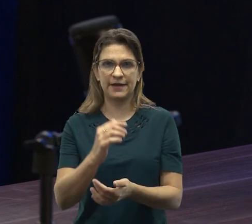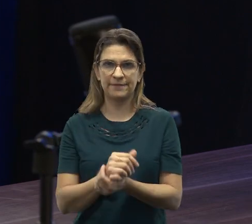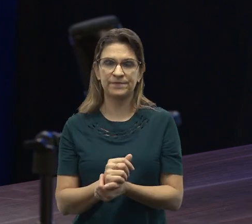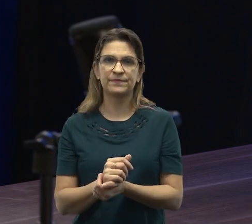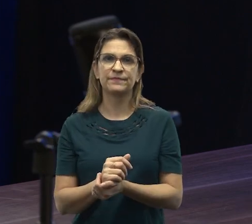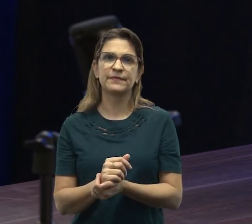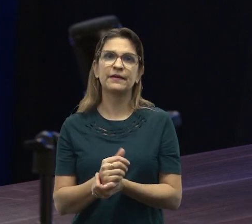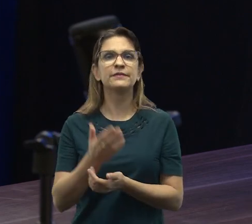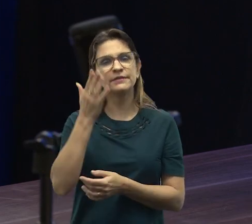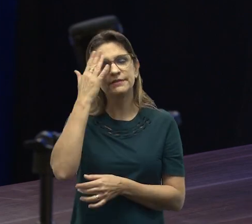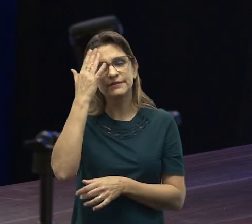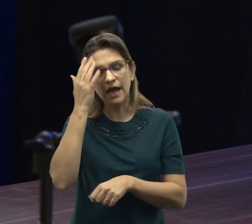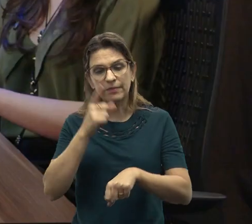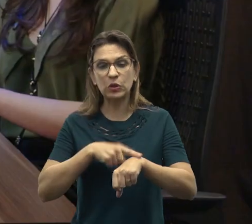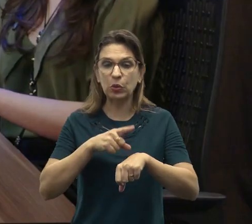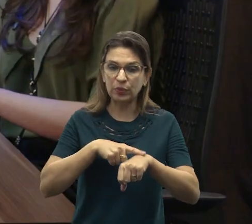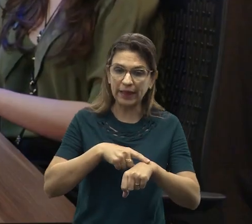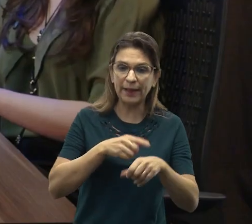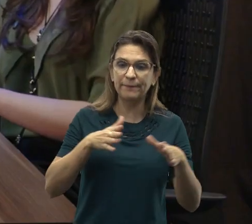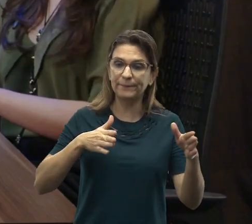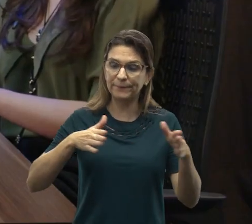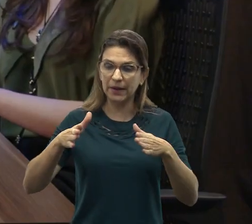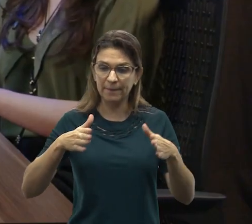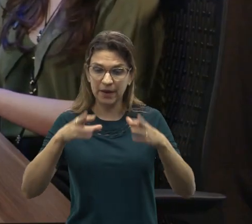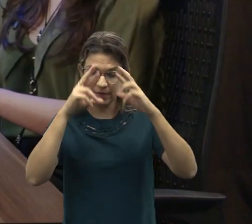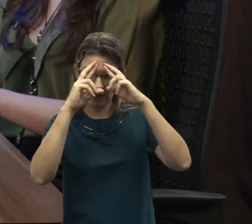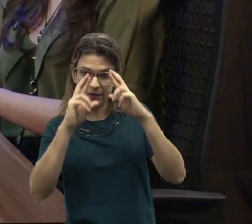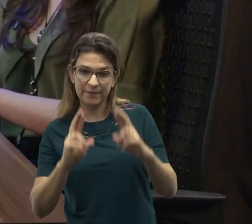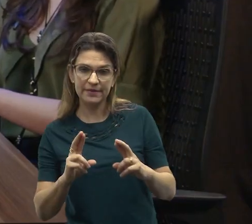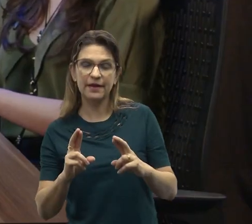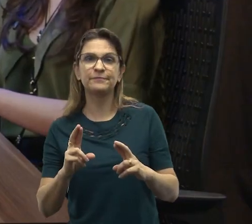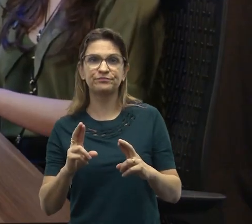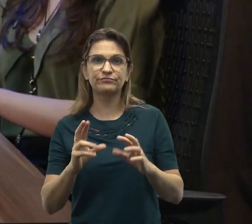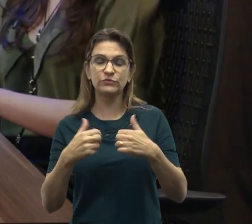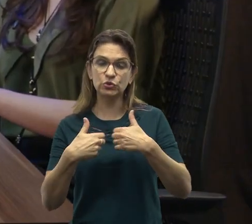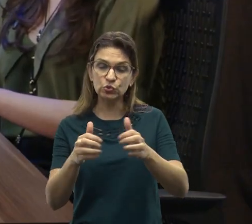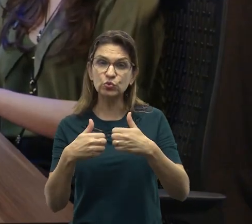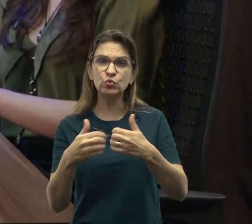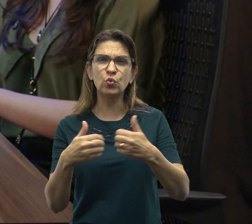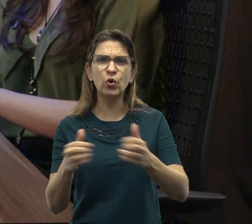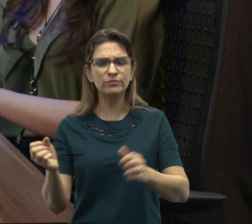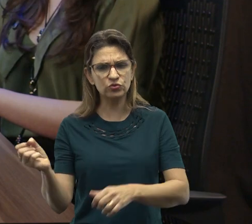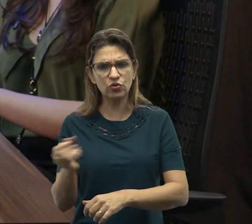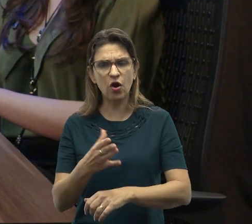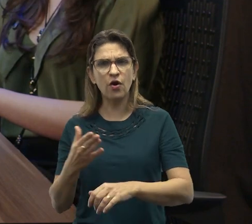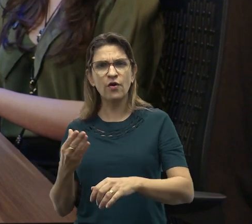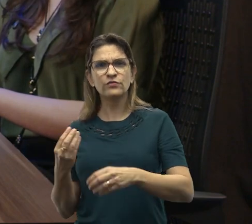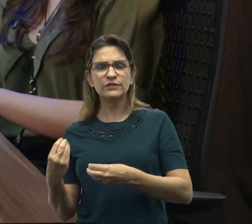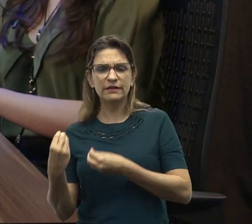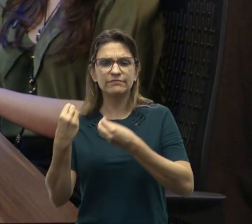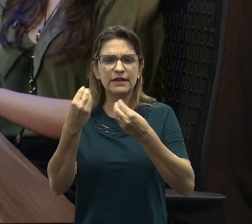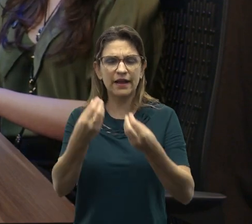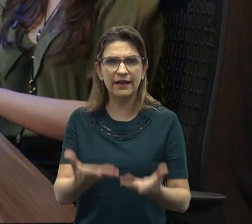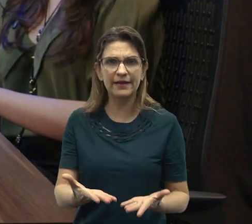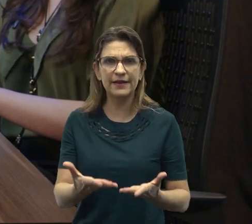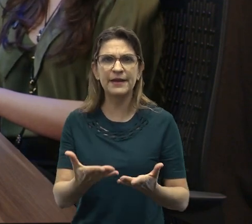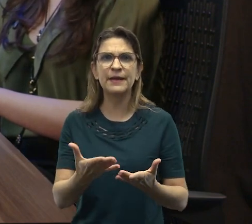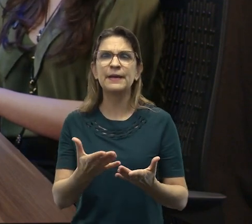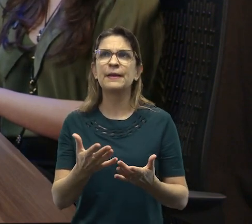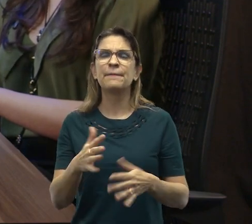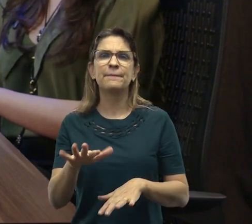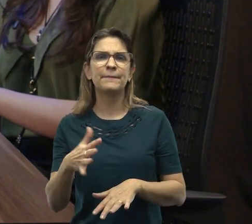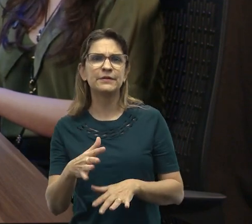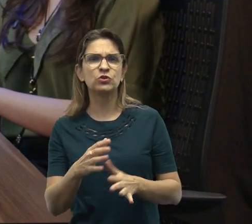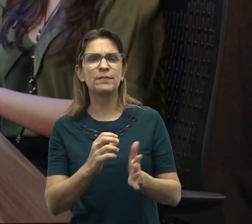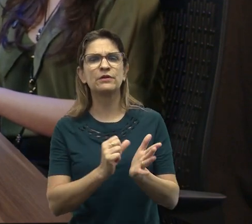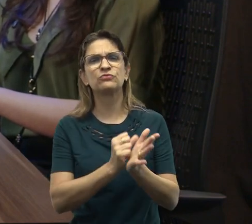né? Existe um prazo para que esse ônibus seja fabricado, né? Então, a gente acredita que em 6 meses, 8 meses, a